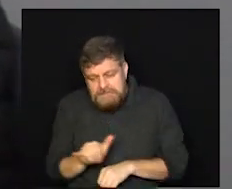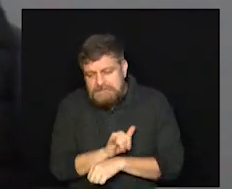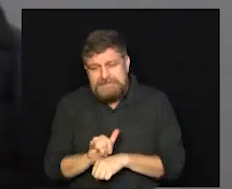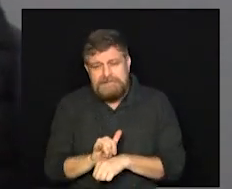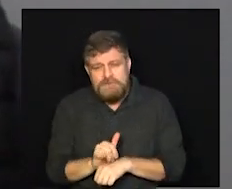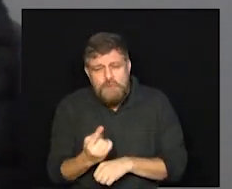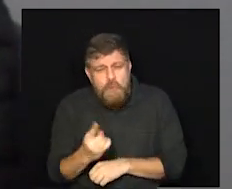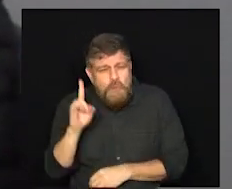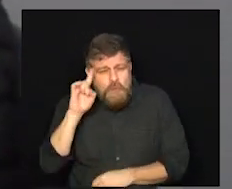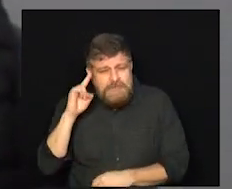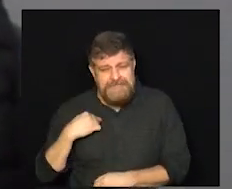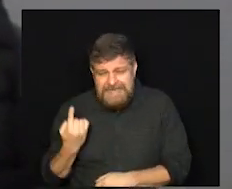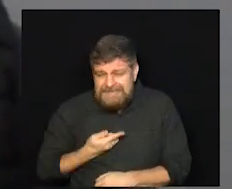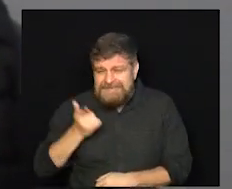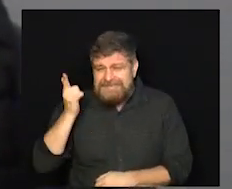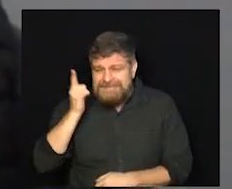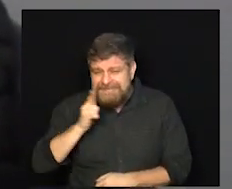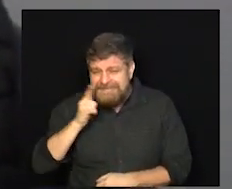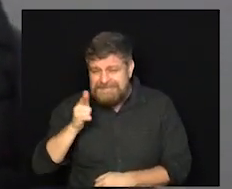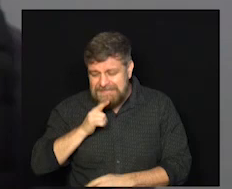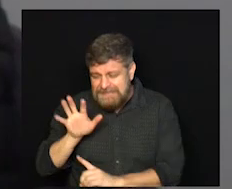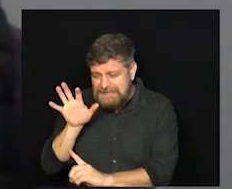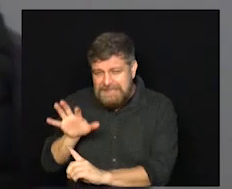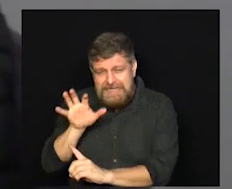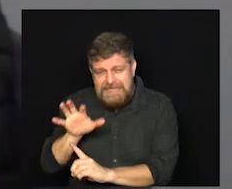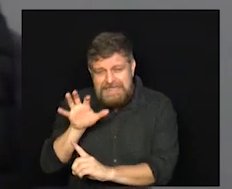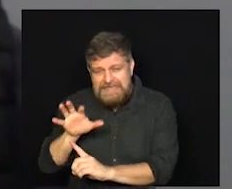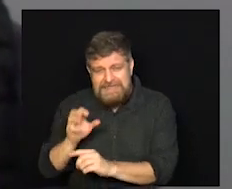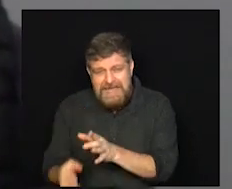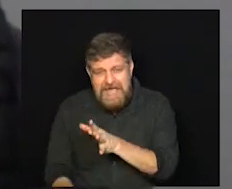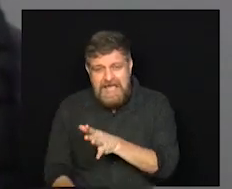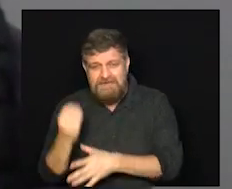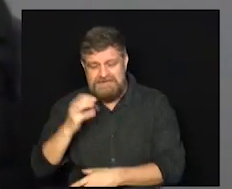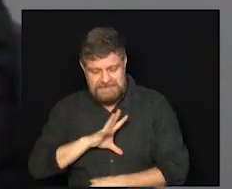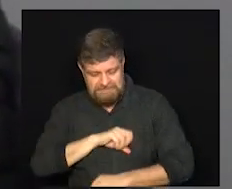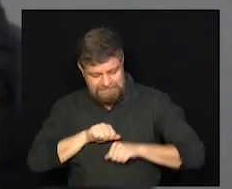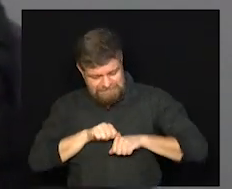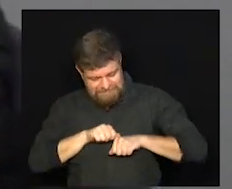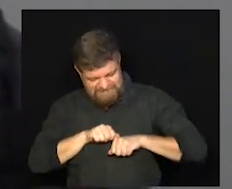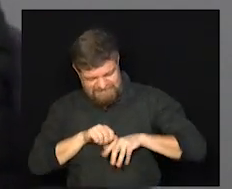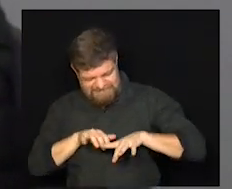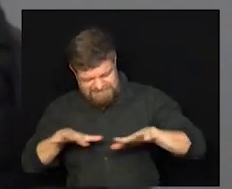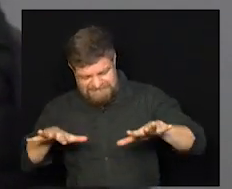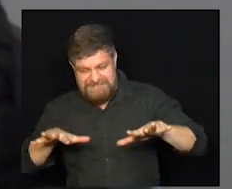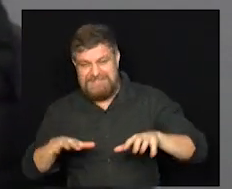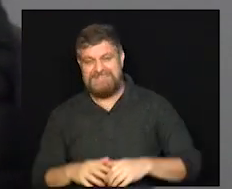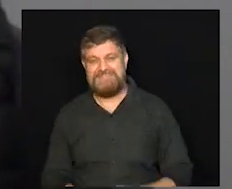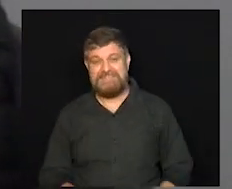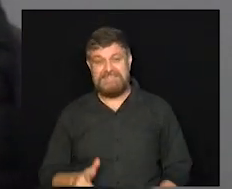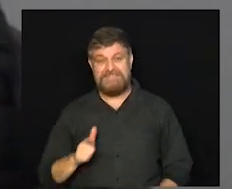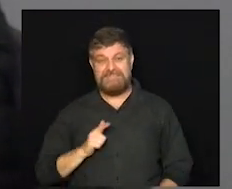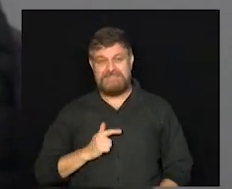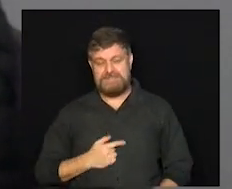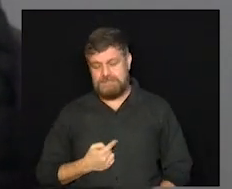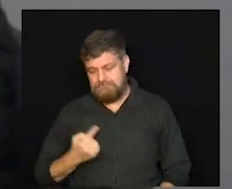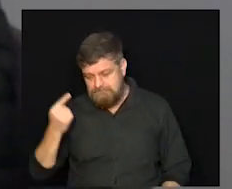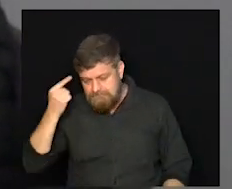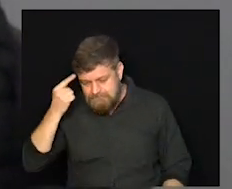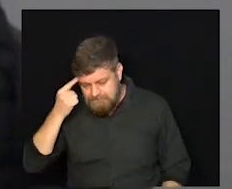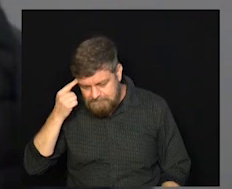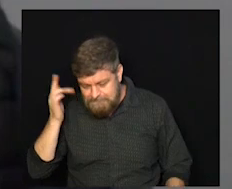dia a gente conseguir causar um incêndio, no bom sentido, né? De sanidade,